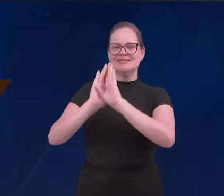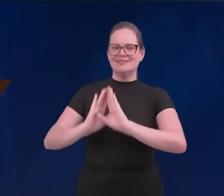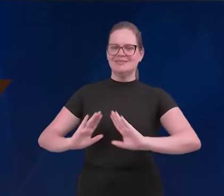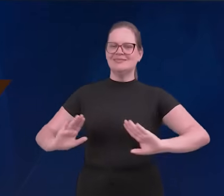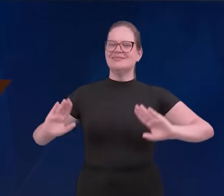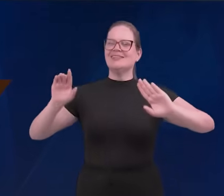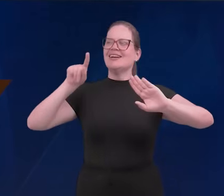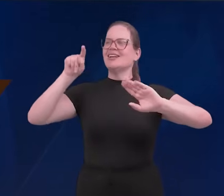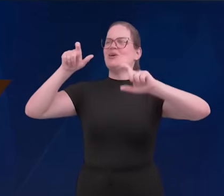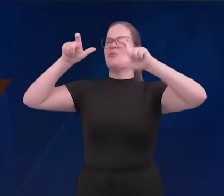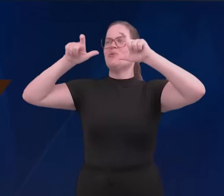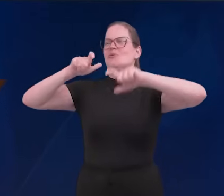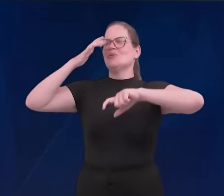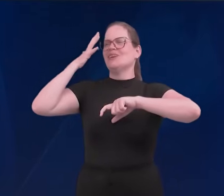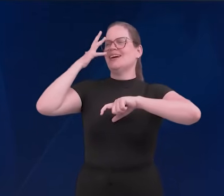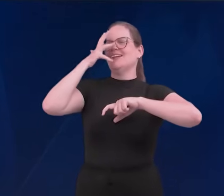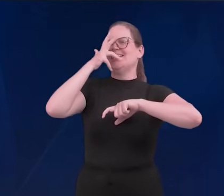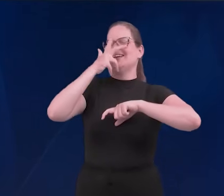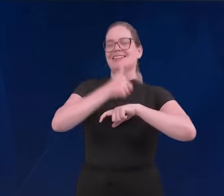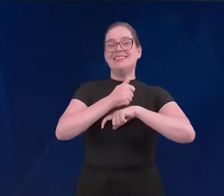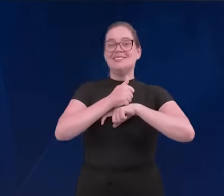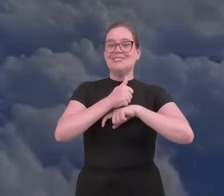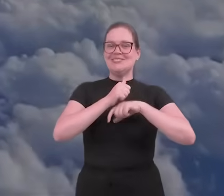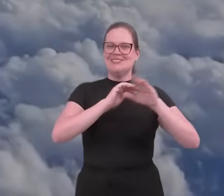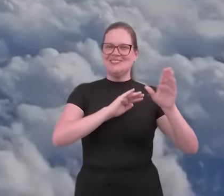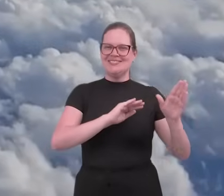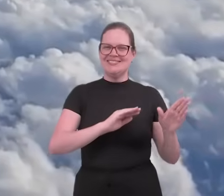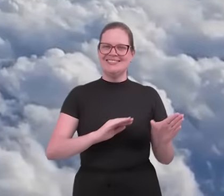chegar à pátria querida.